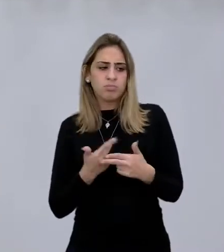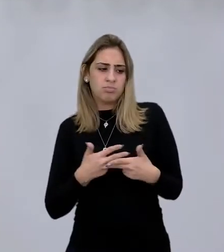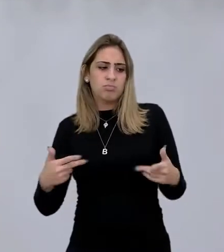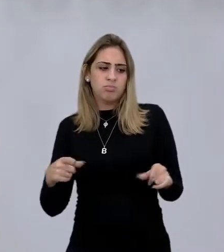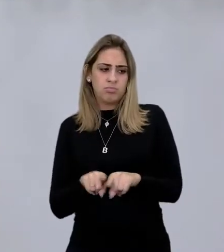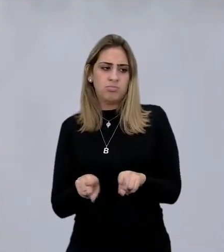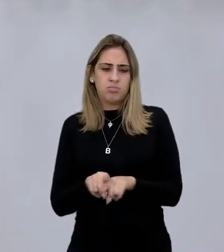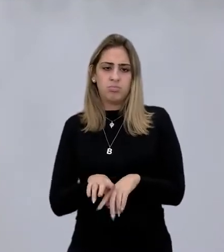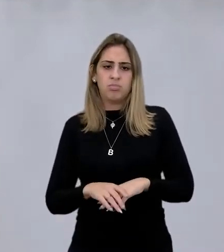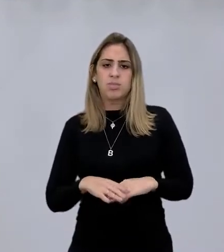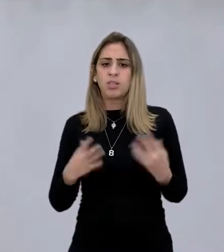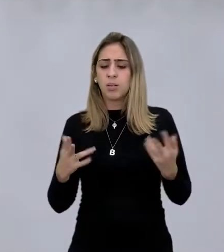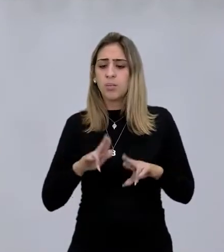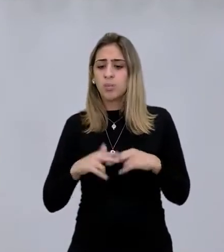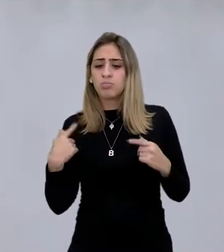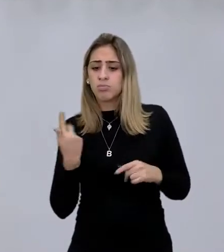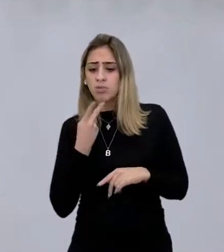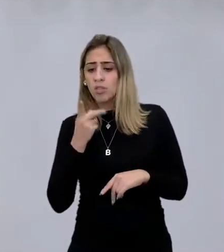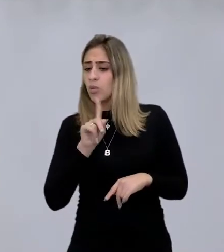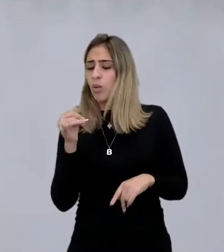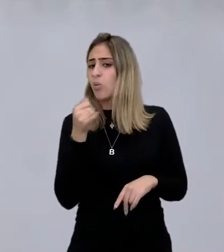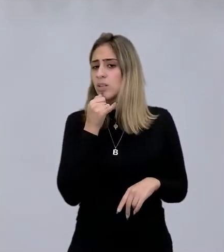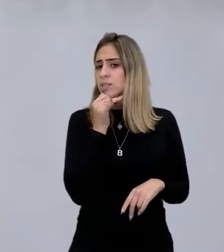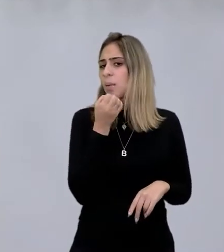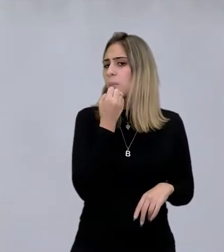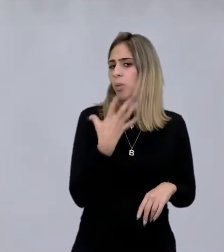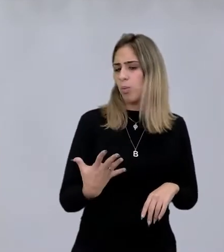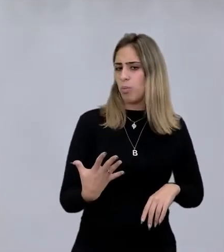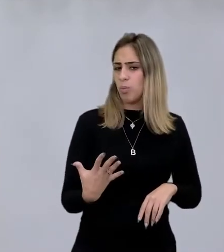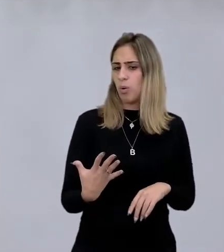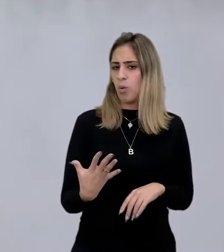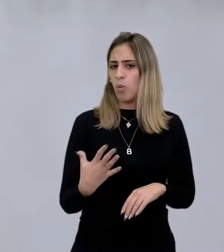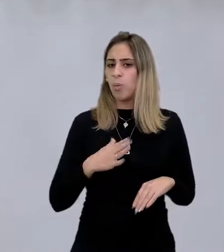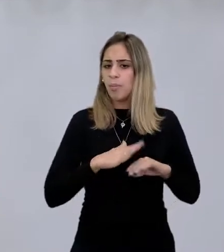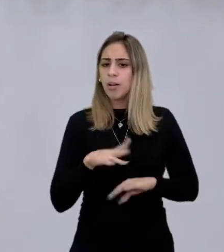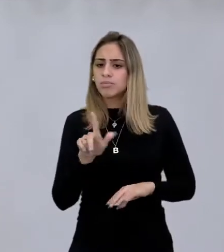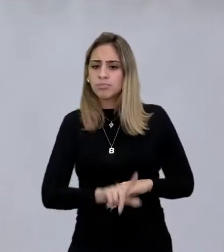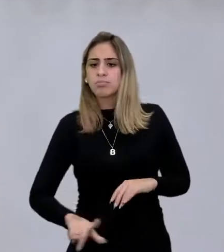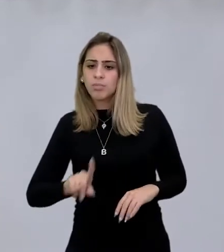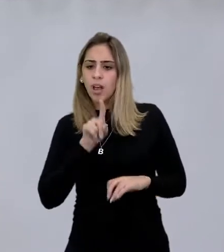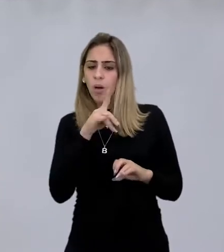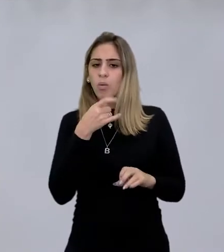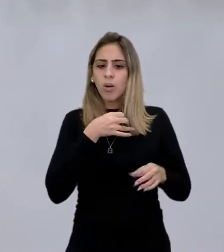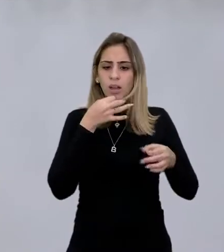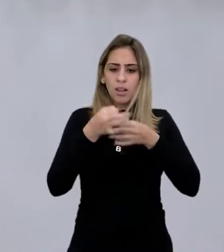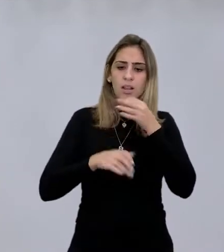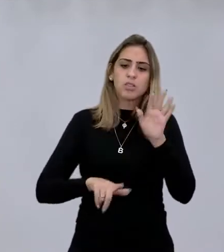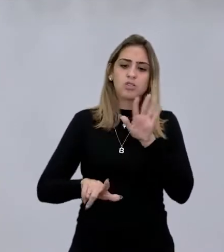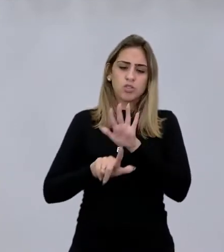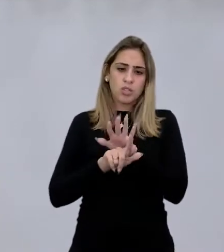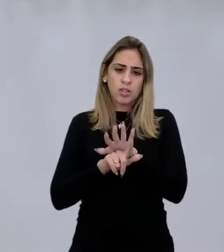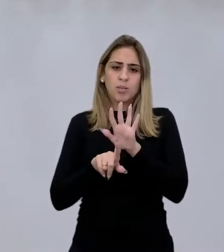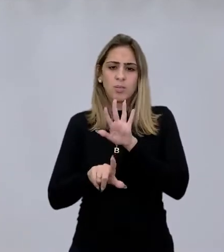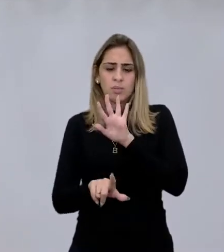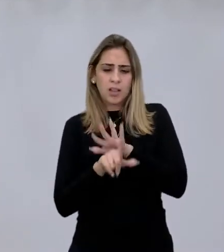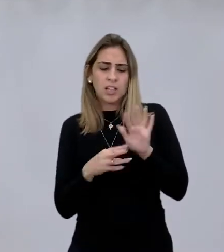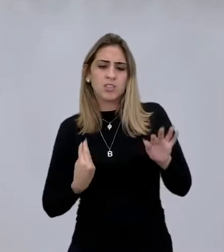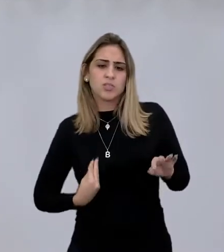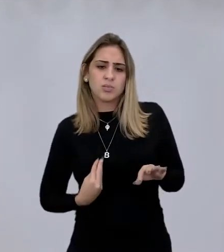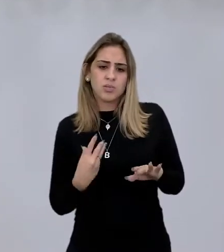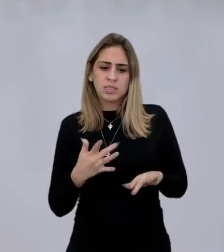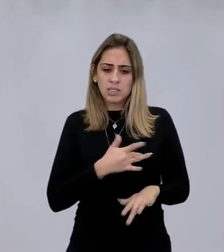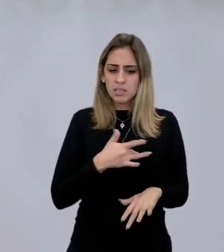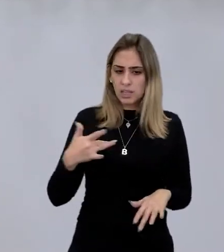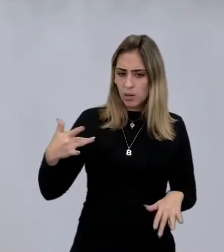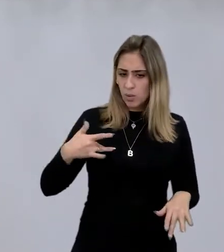coisas. Então, por isso que eu falei, não é um exemplo bom, porque, obviamente, é um outro critério de lei, não é uma lei de convivência, é uma lei de